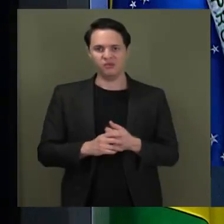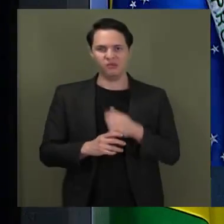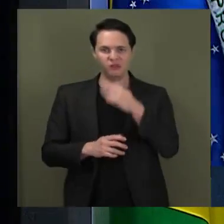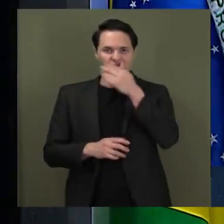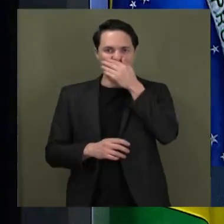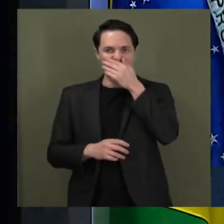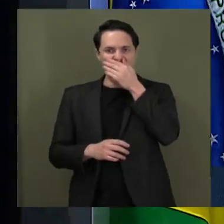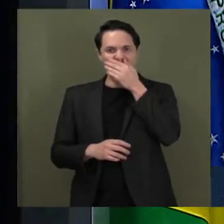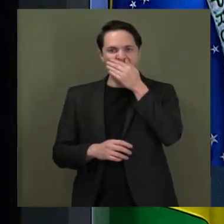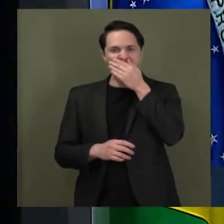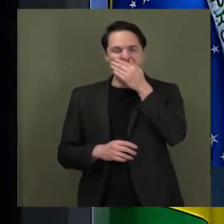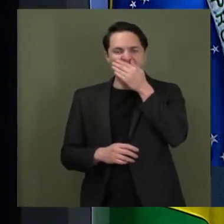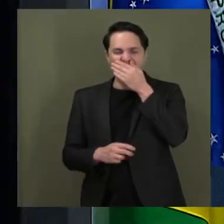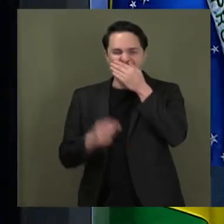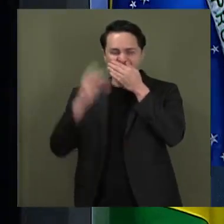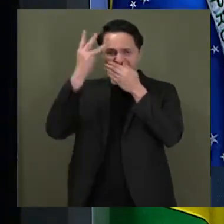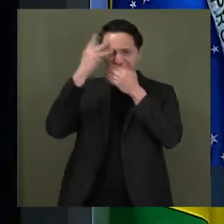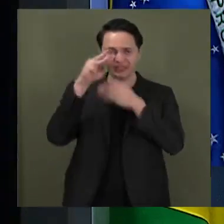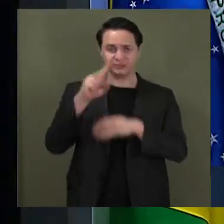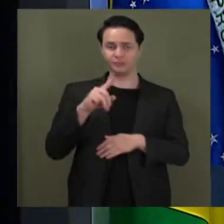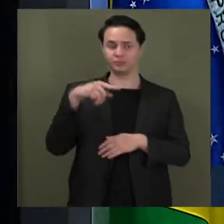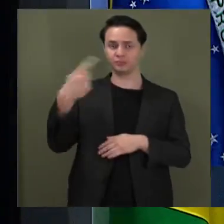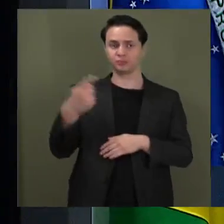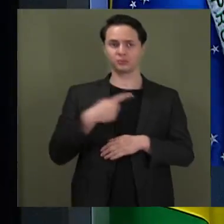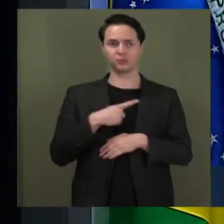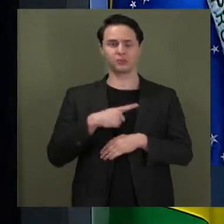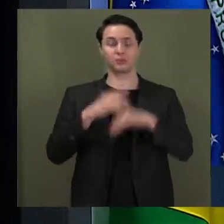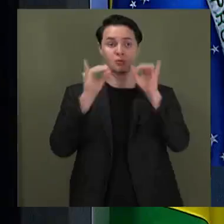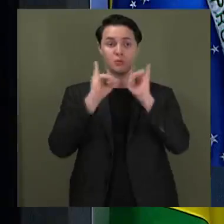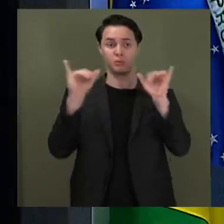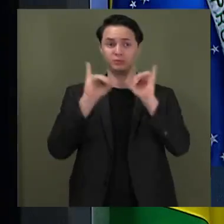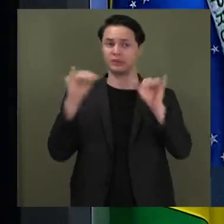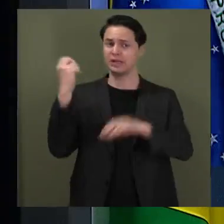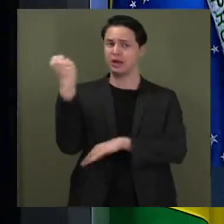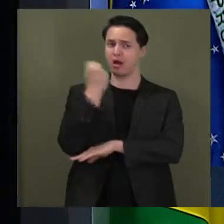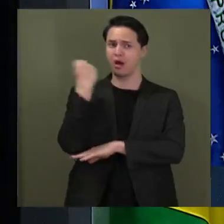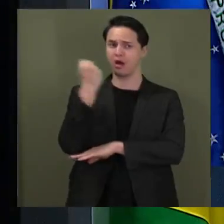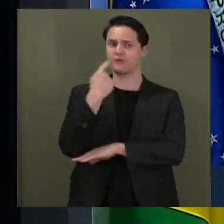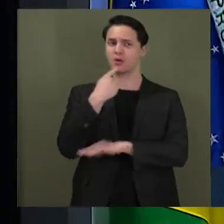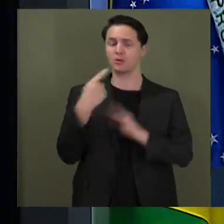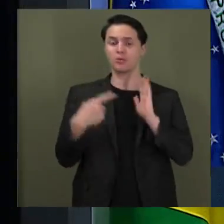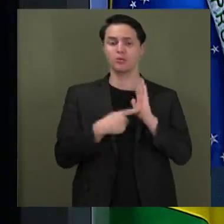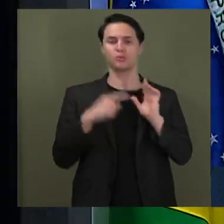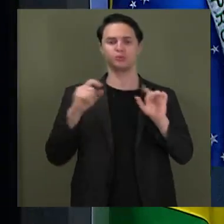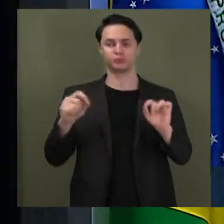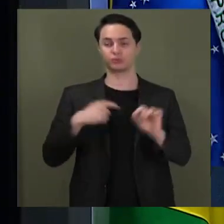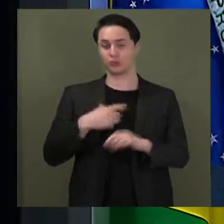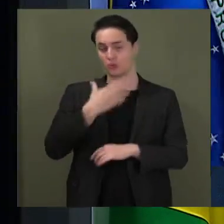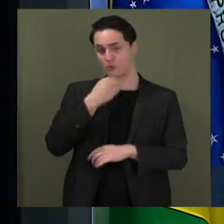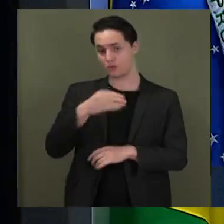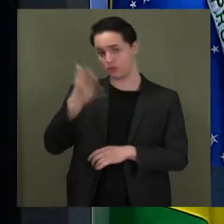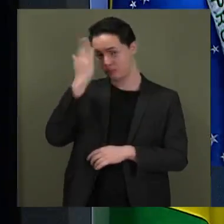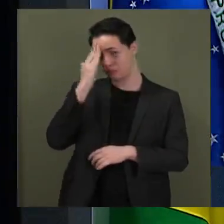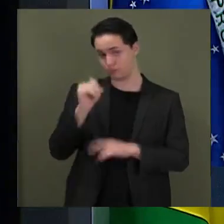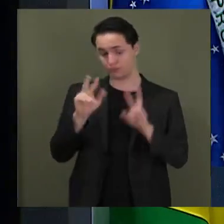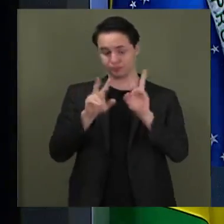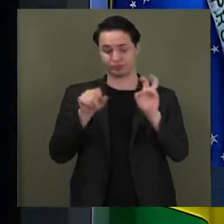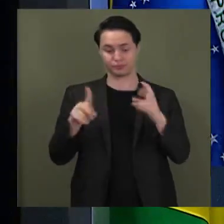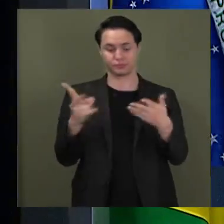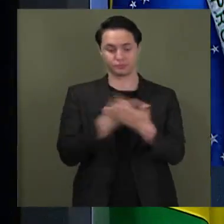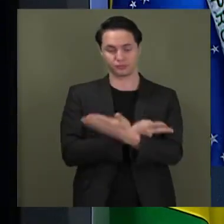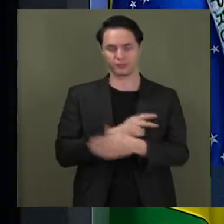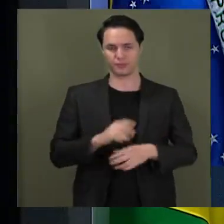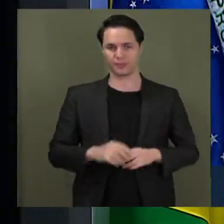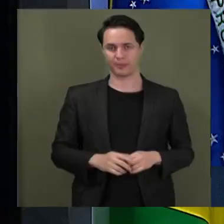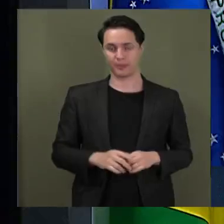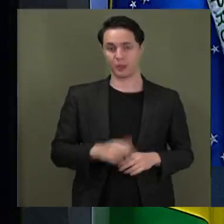Apenas 3 dias depois da publicação das graves denúncias, ao tomar conhecimento do caso,